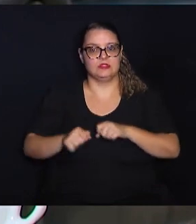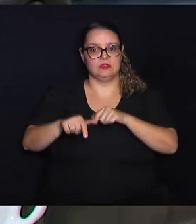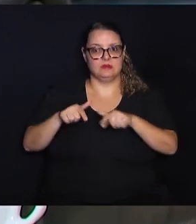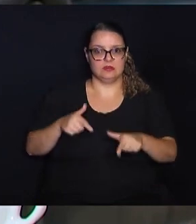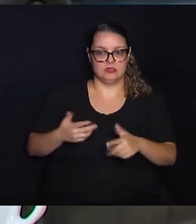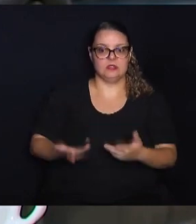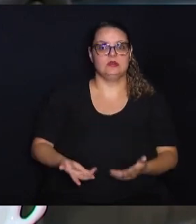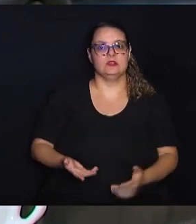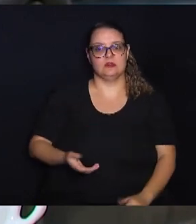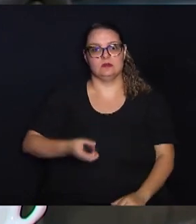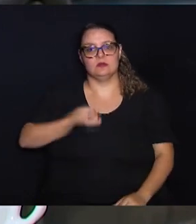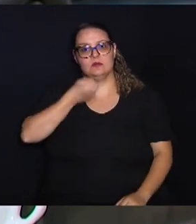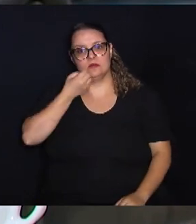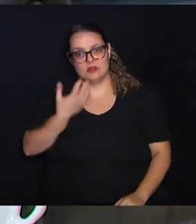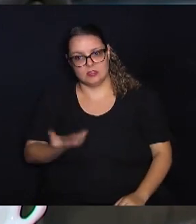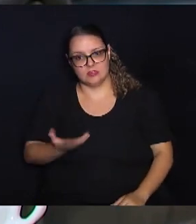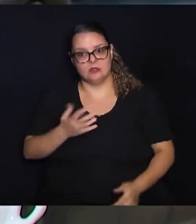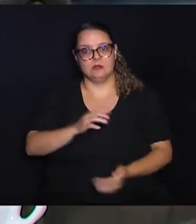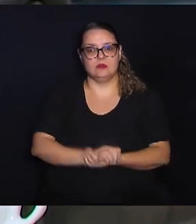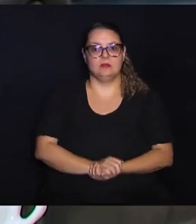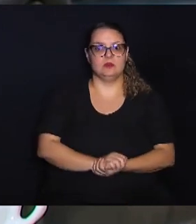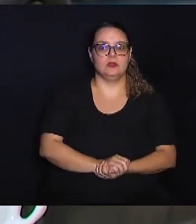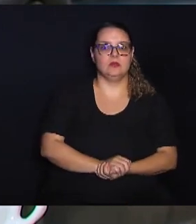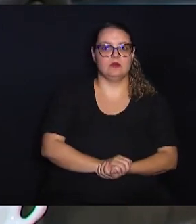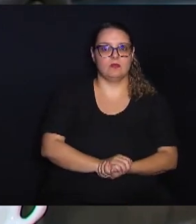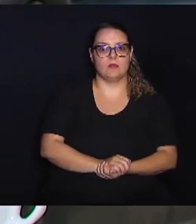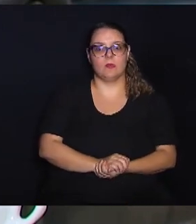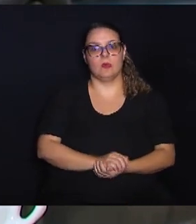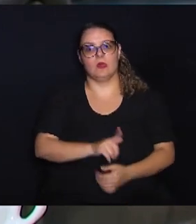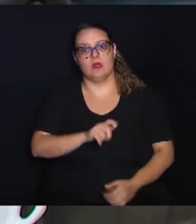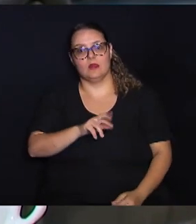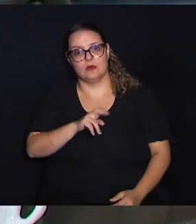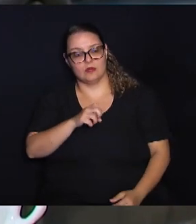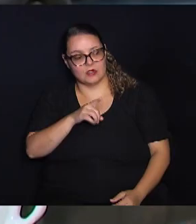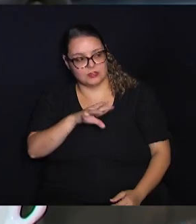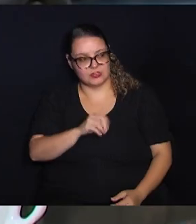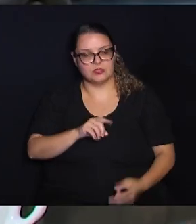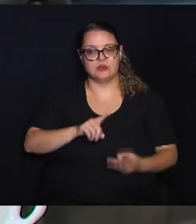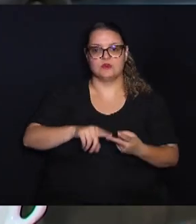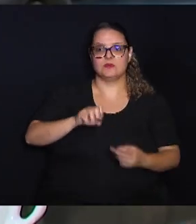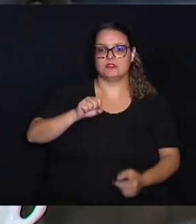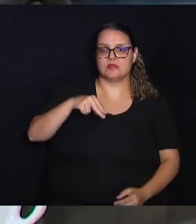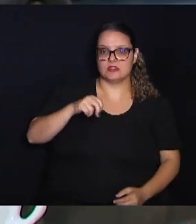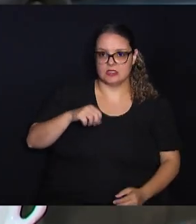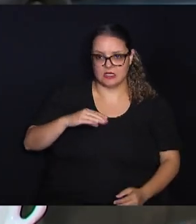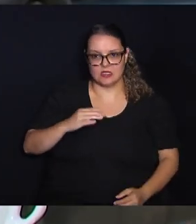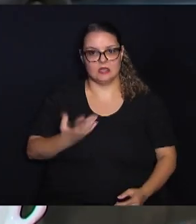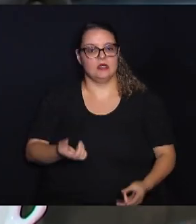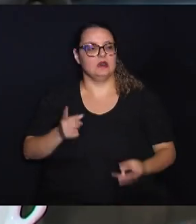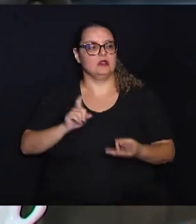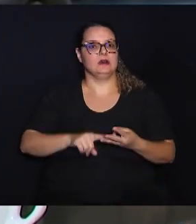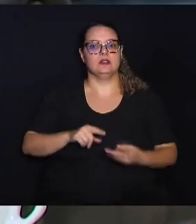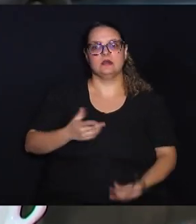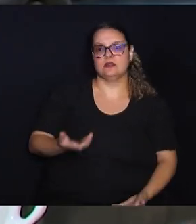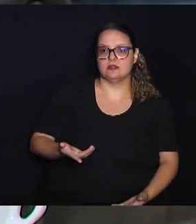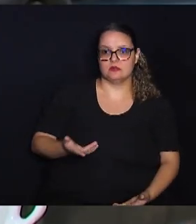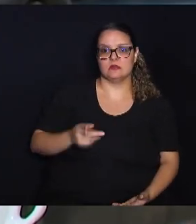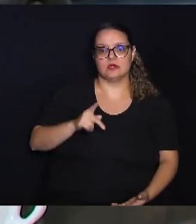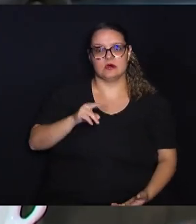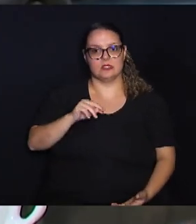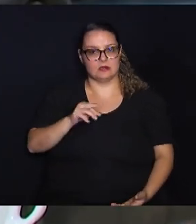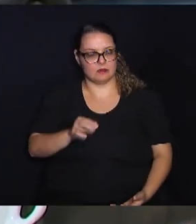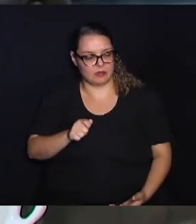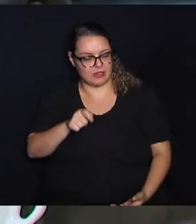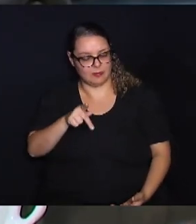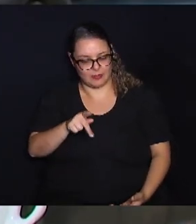tem uma guardinha, patrulheiros, tem o CICIE, tem o SENAC. E agora, de uma forma inédita quase, a gente